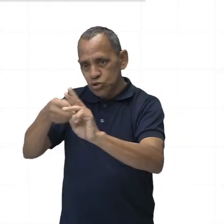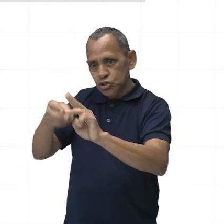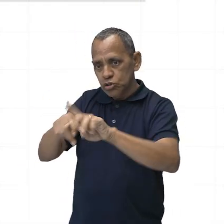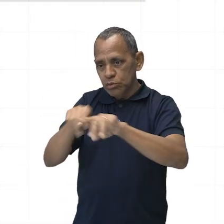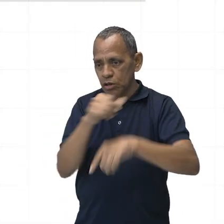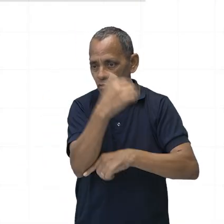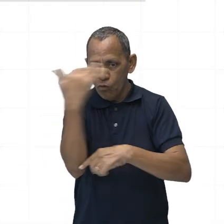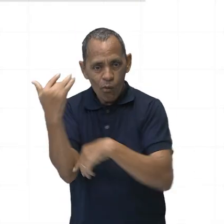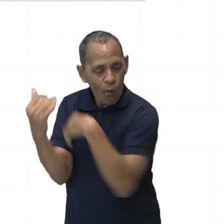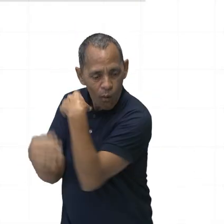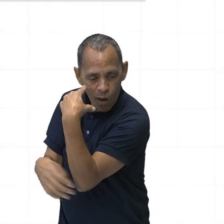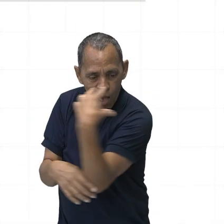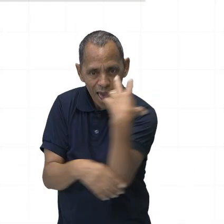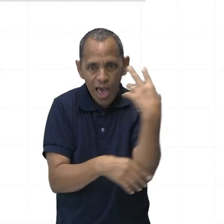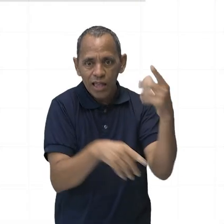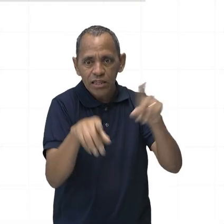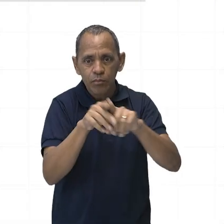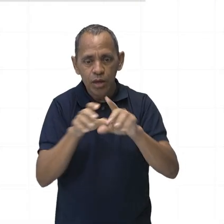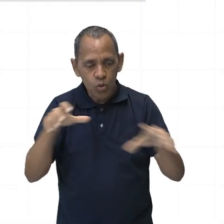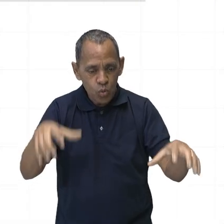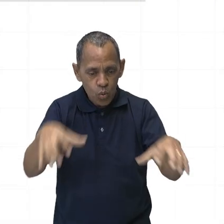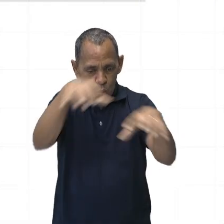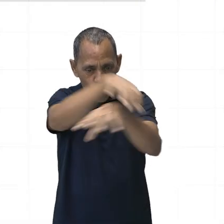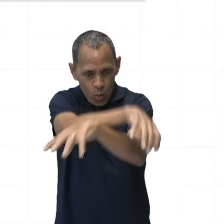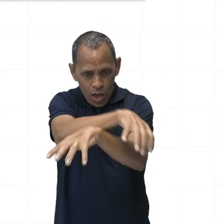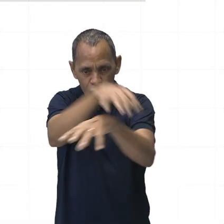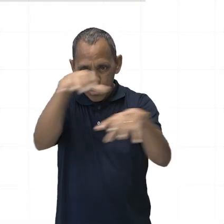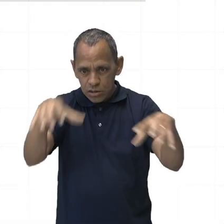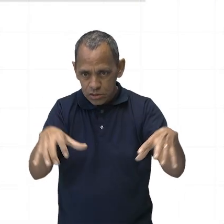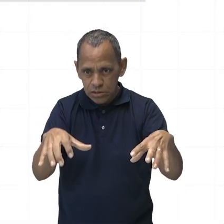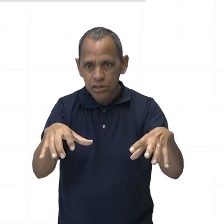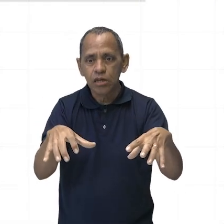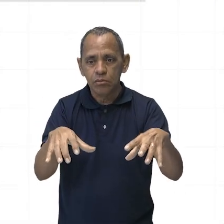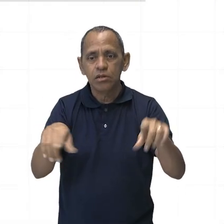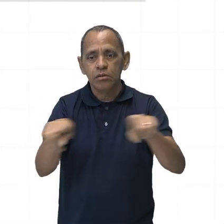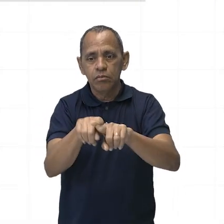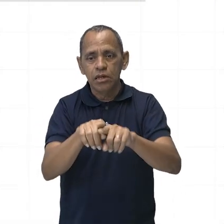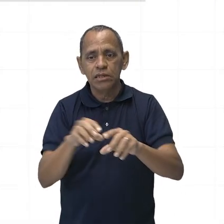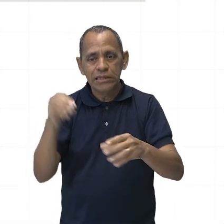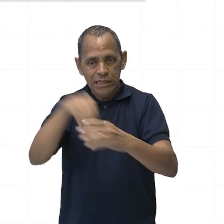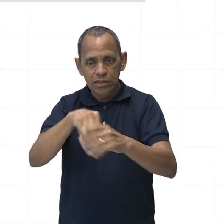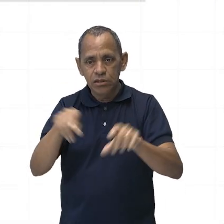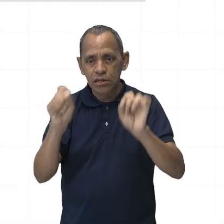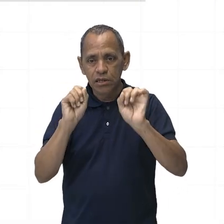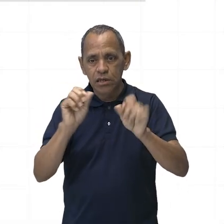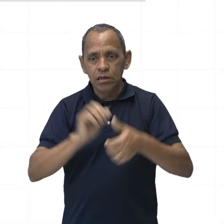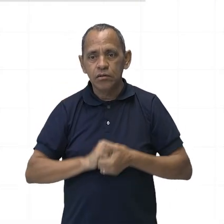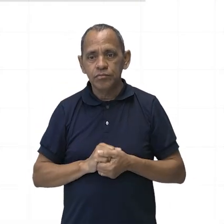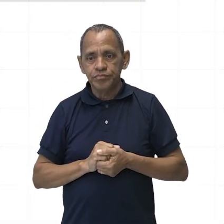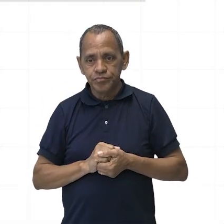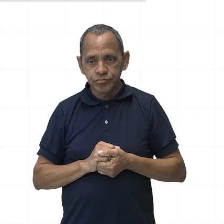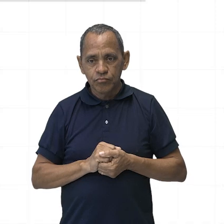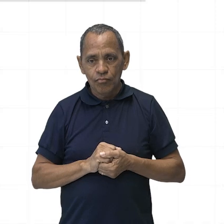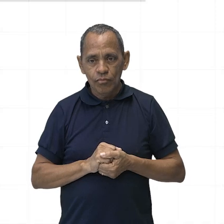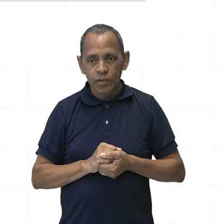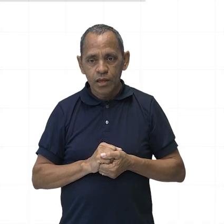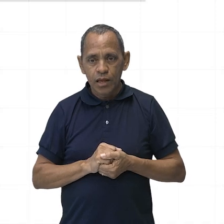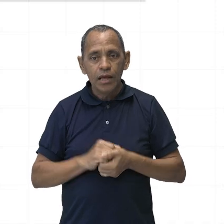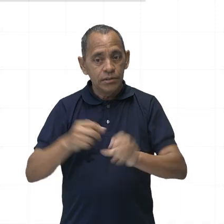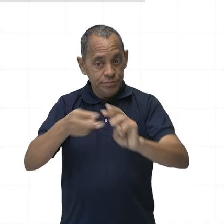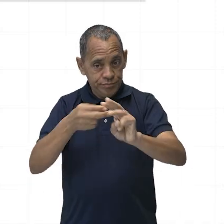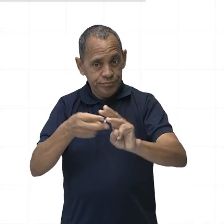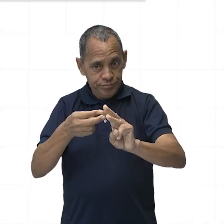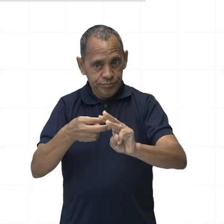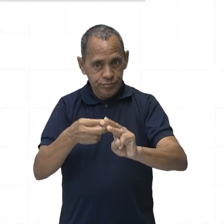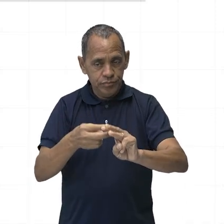florestas e ecossistemas nos quais essas culturas estão inseridas. Então, essas religiões, as religiões indígenas,